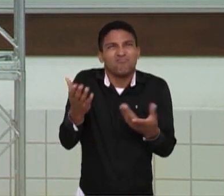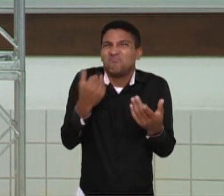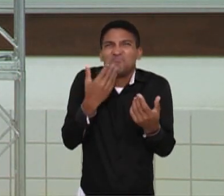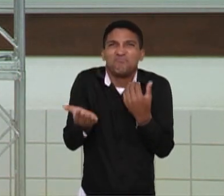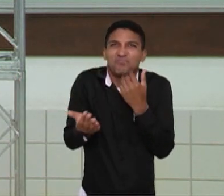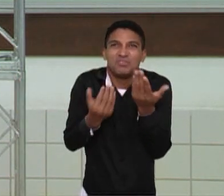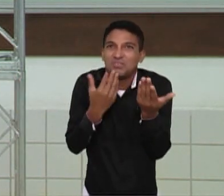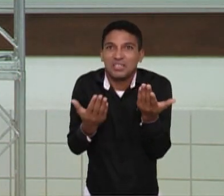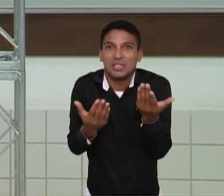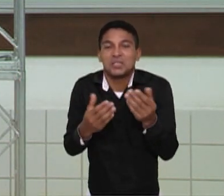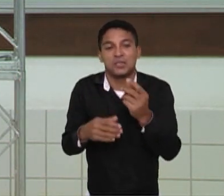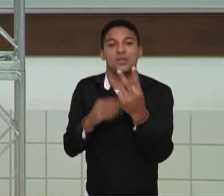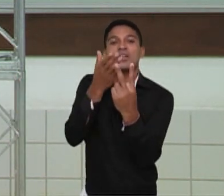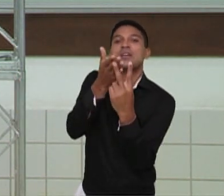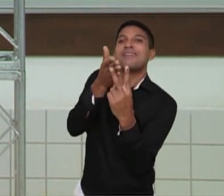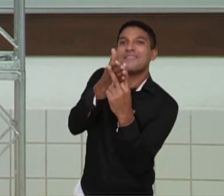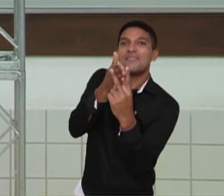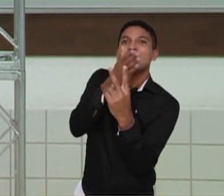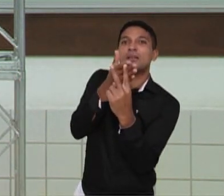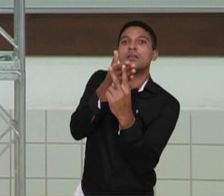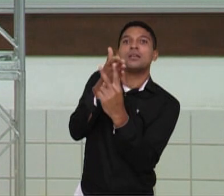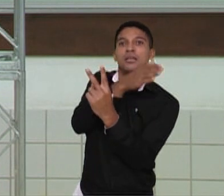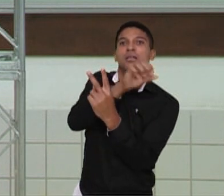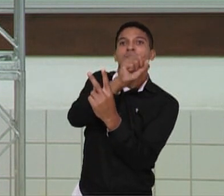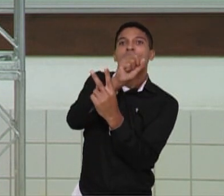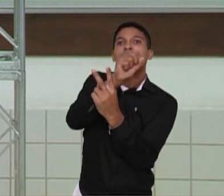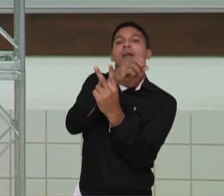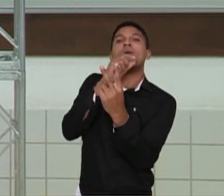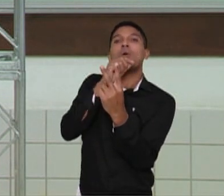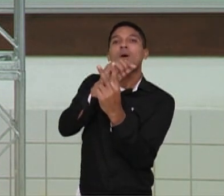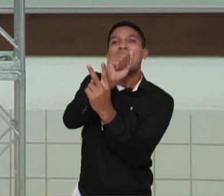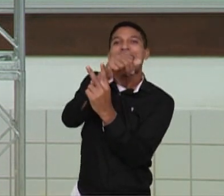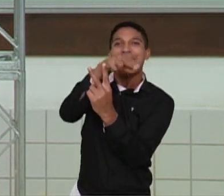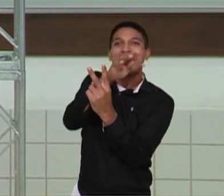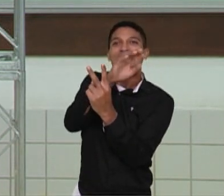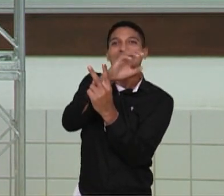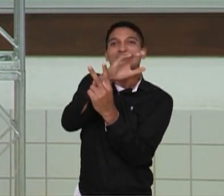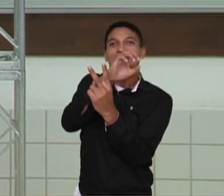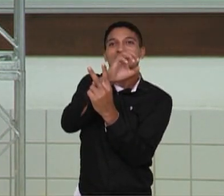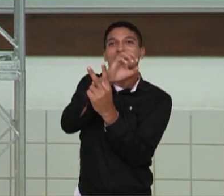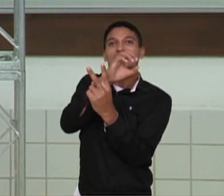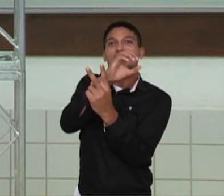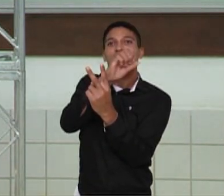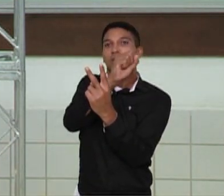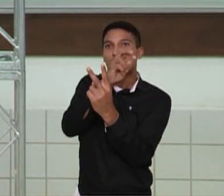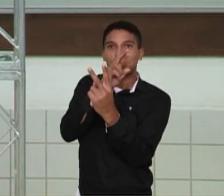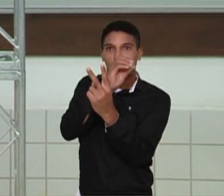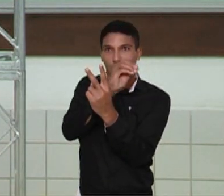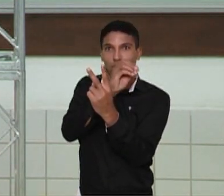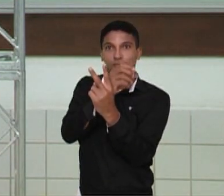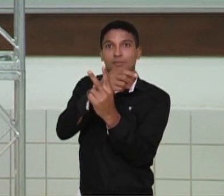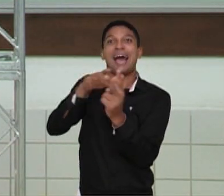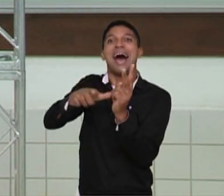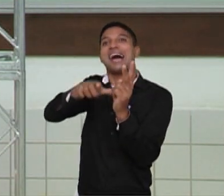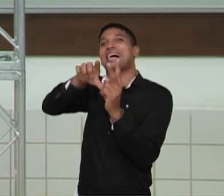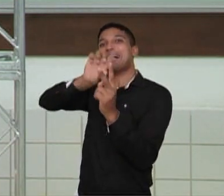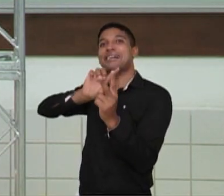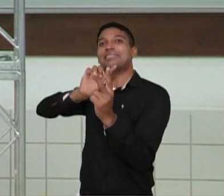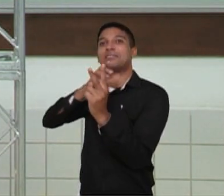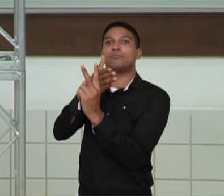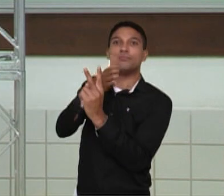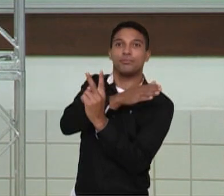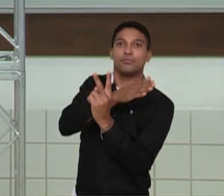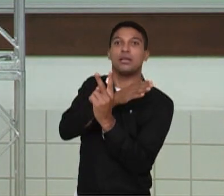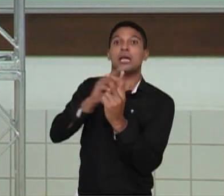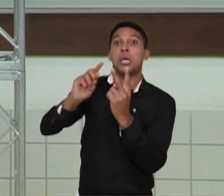mais. A ideia de sucessor e antecessor, ela acaba quando eu entro em conjunto dos números racionais. Então,